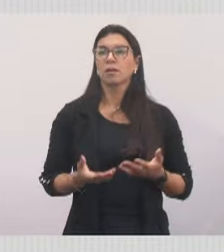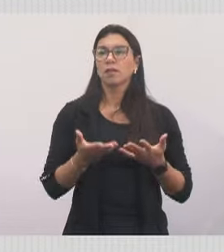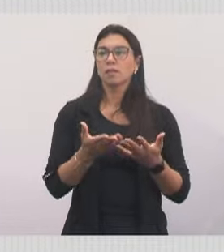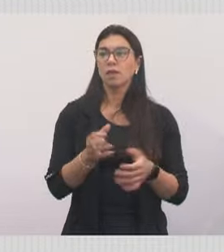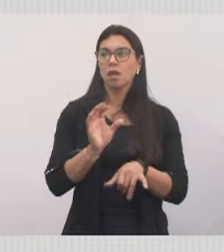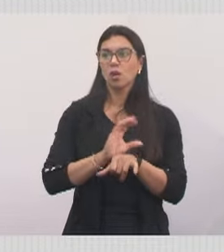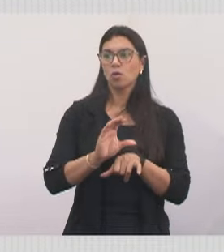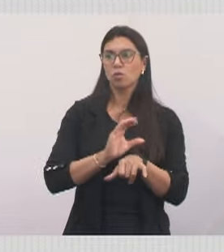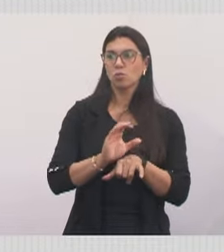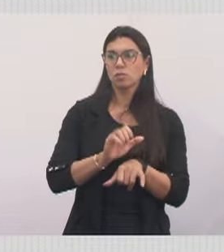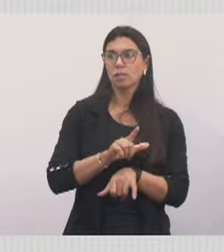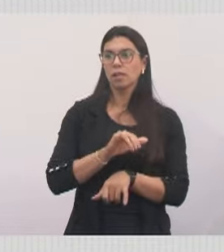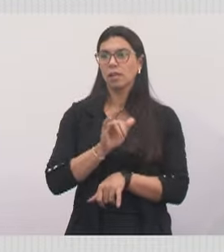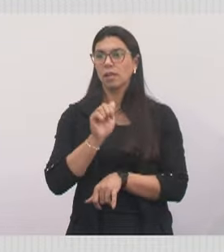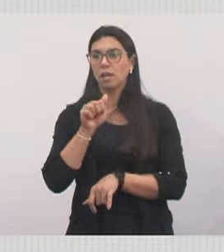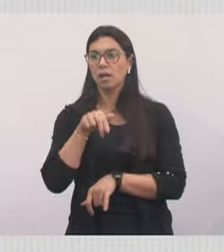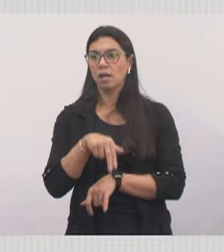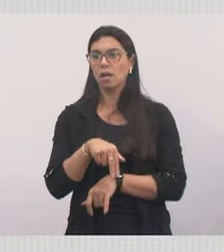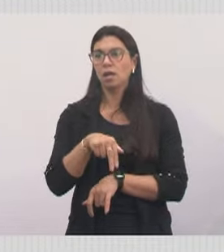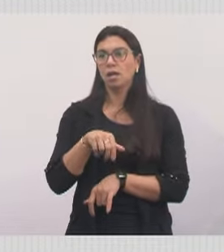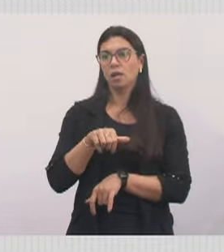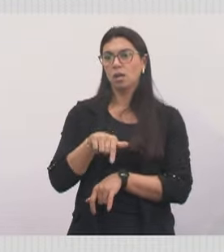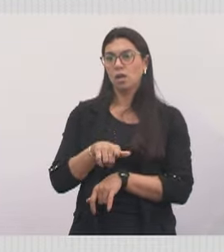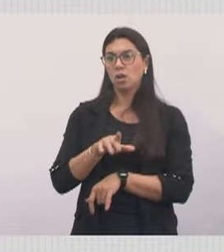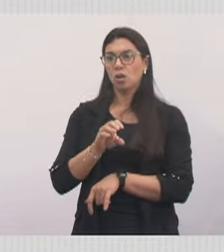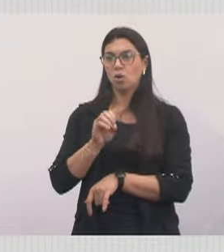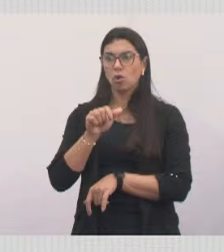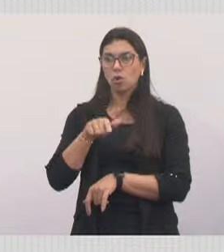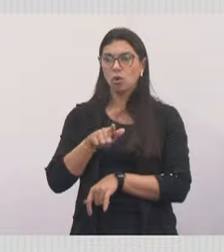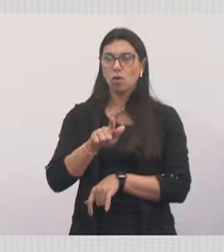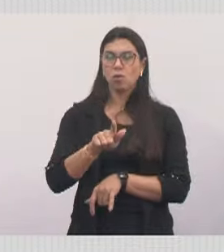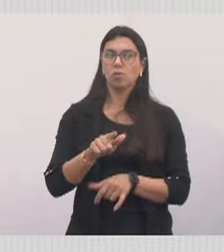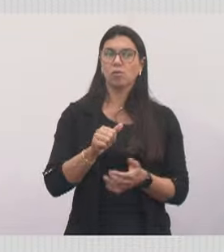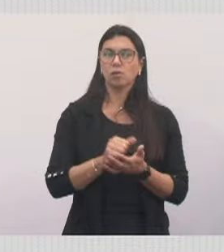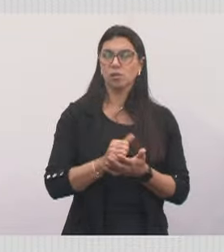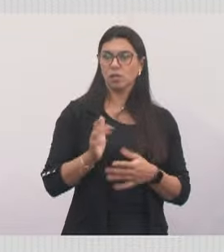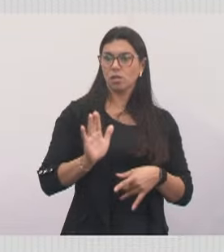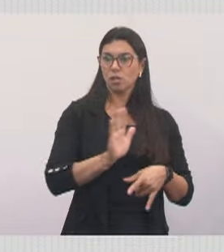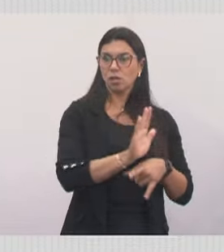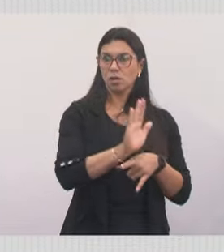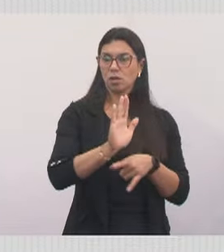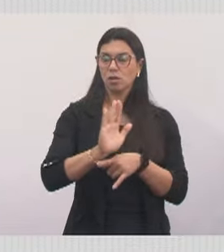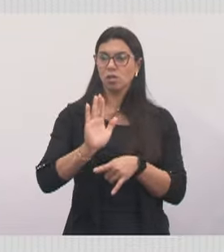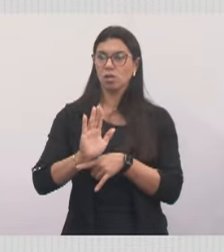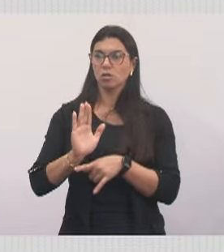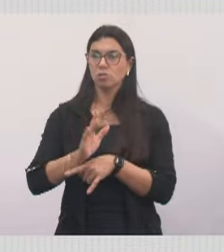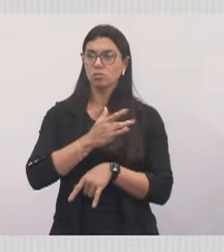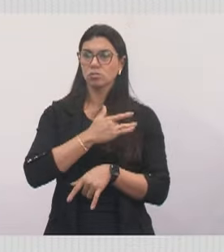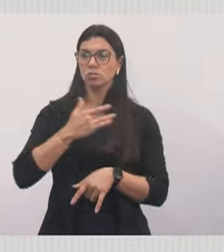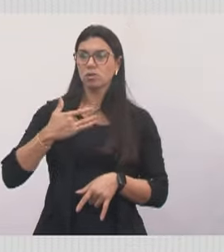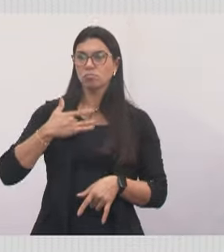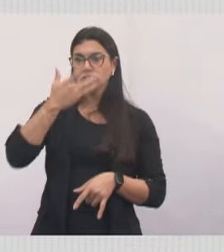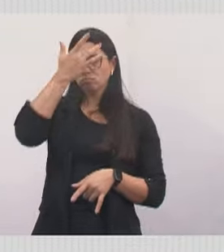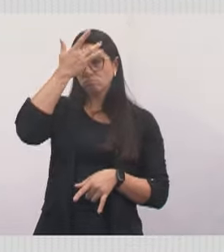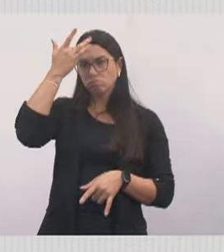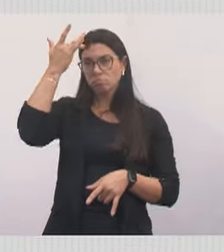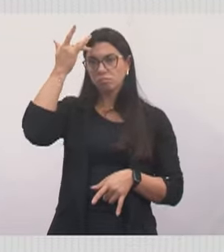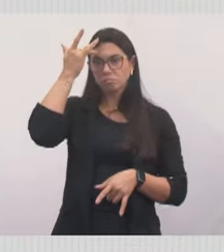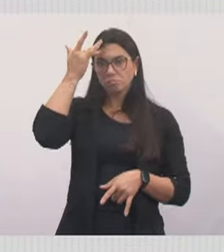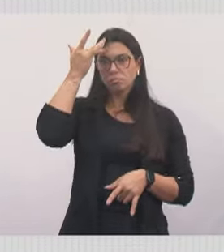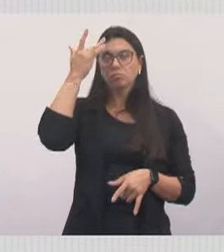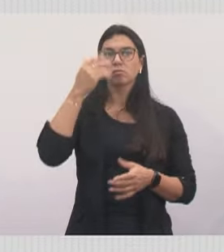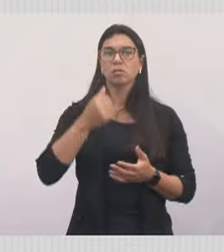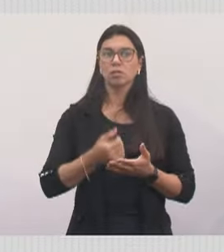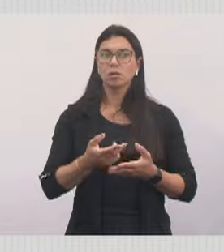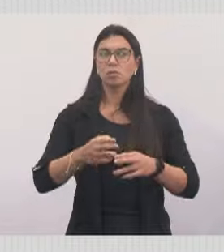Lian Kong, uma prática comprovada que promove a saúde física e mental, tem sido